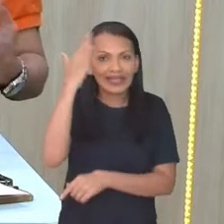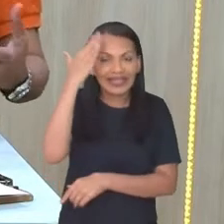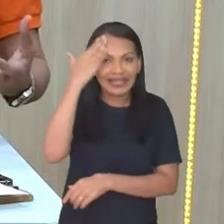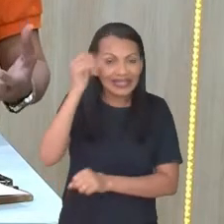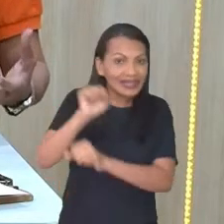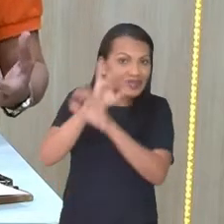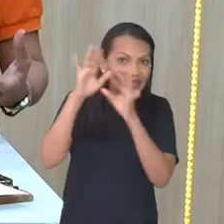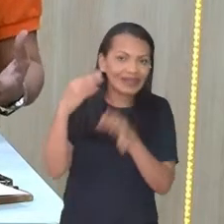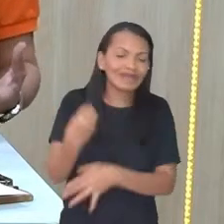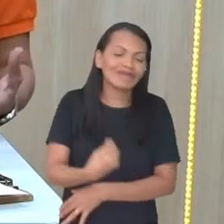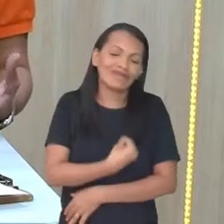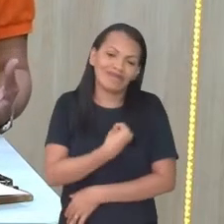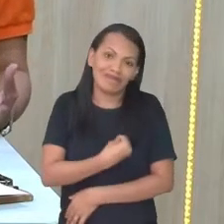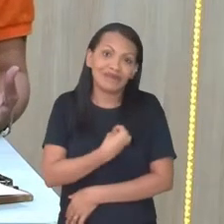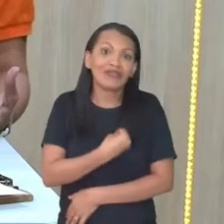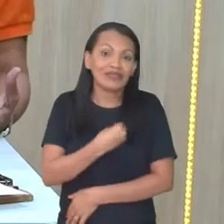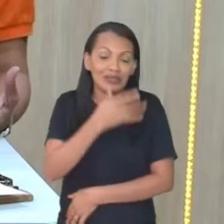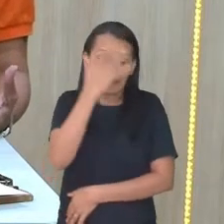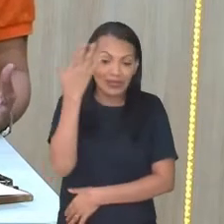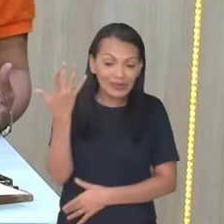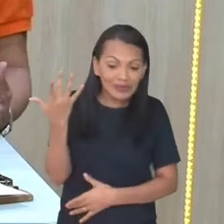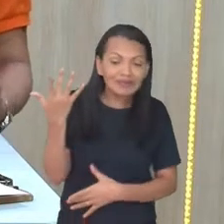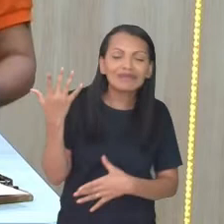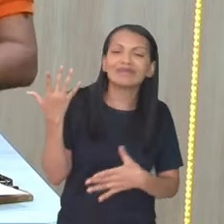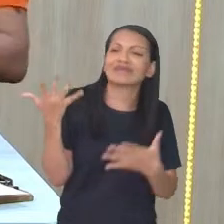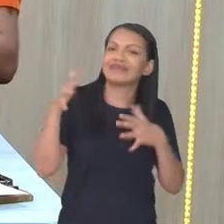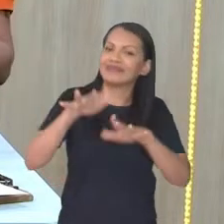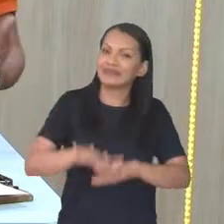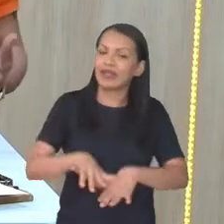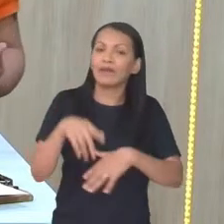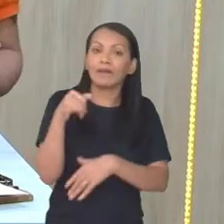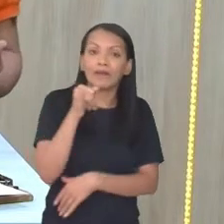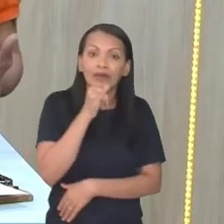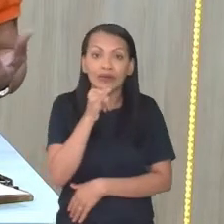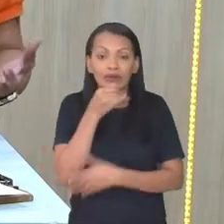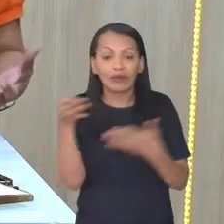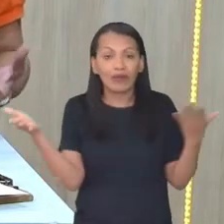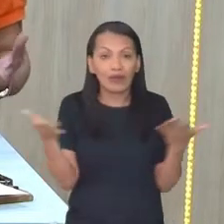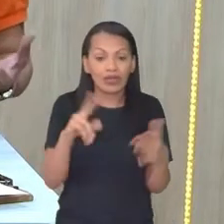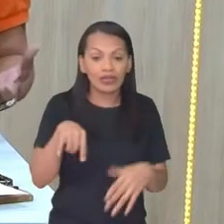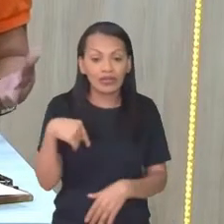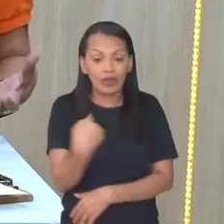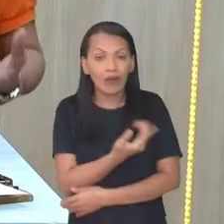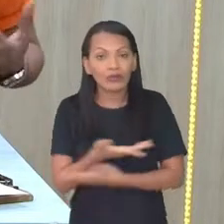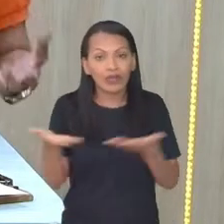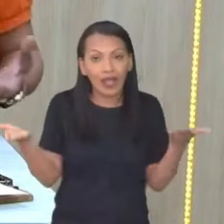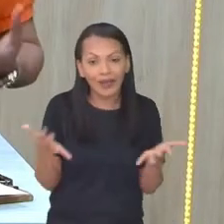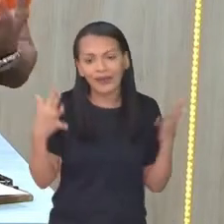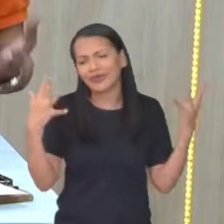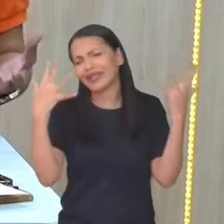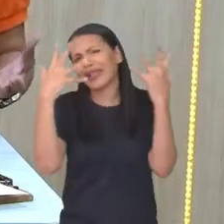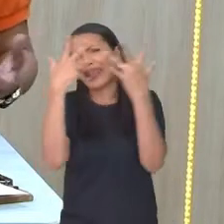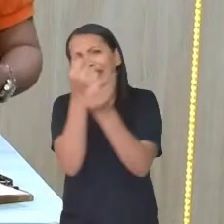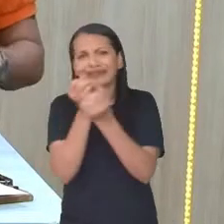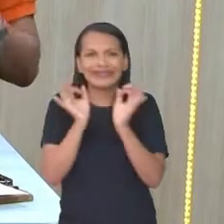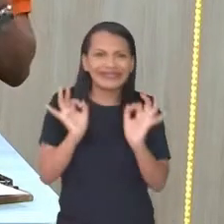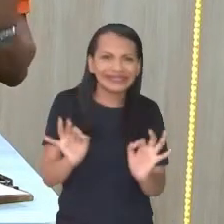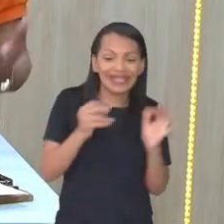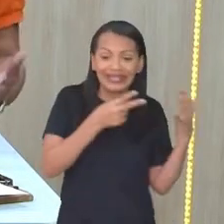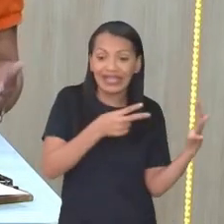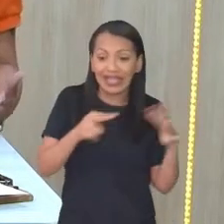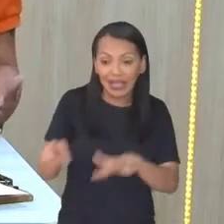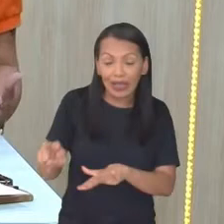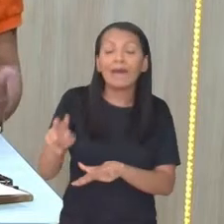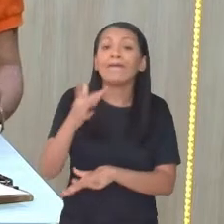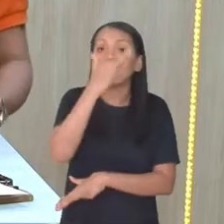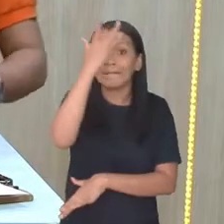façam parte da vida da pessoa que está no processo de inclusão. Então, por exemplo, esse momento nosso aqui, lindo, incrível, na Semana da Pessoa